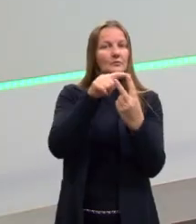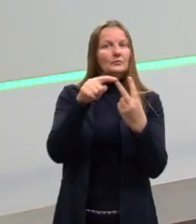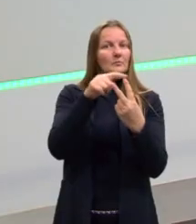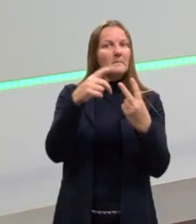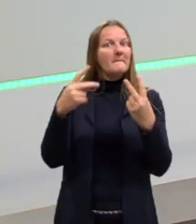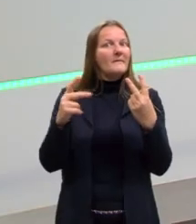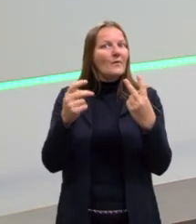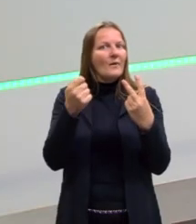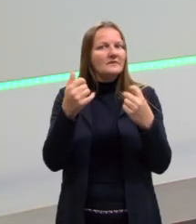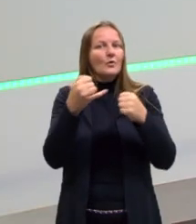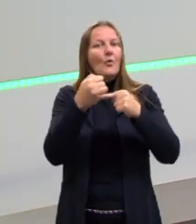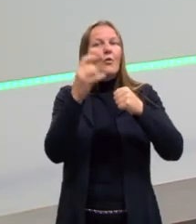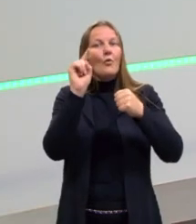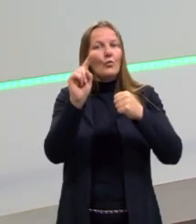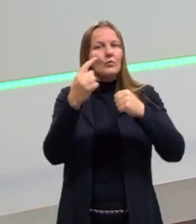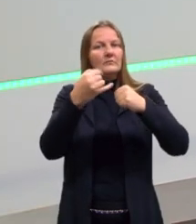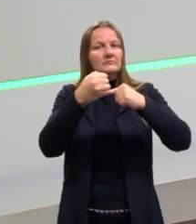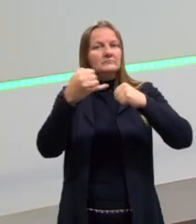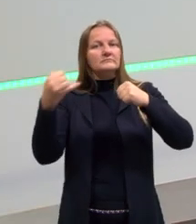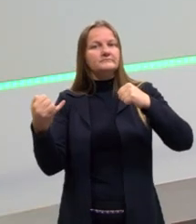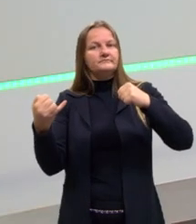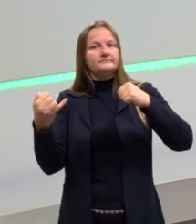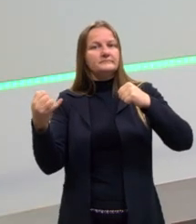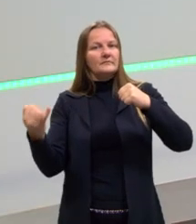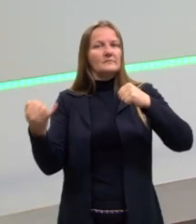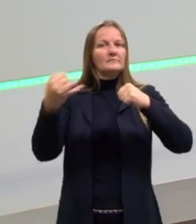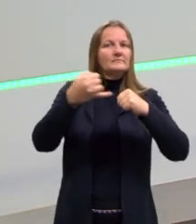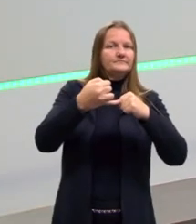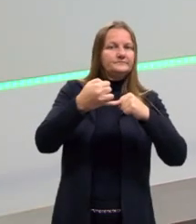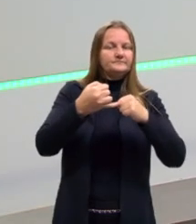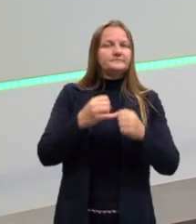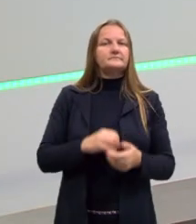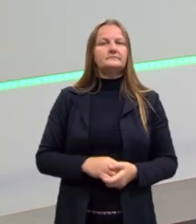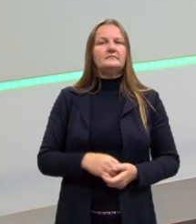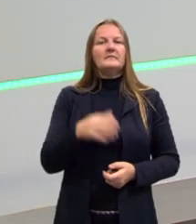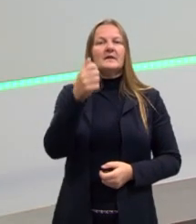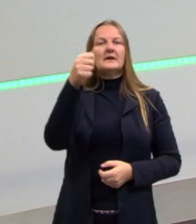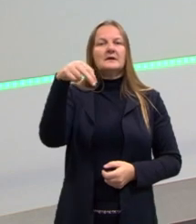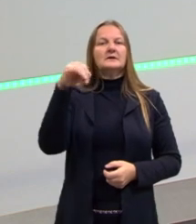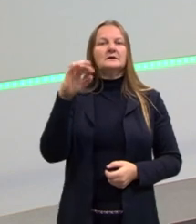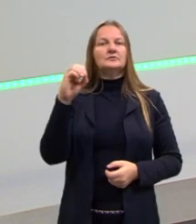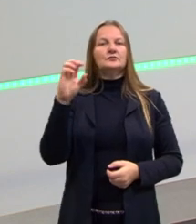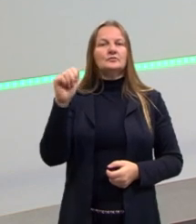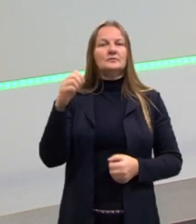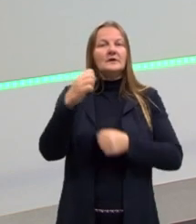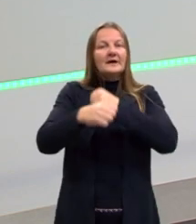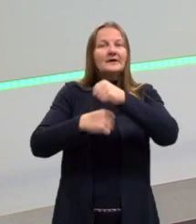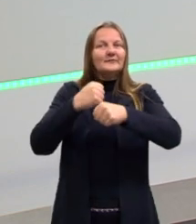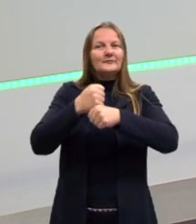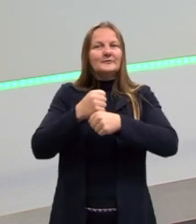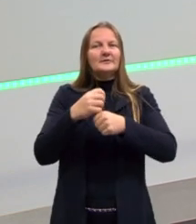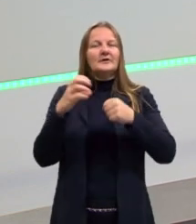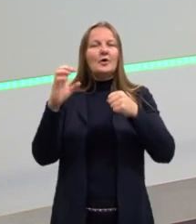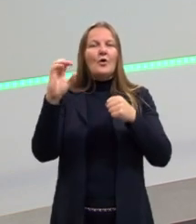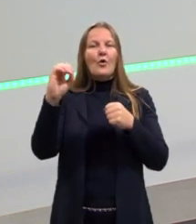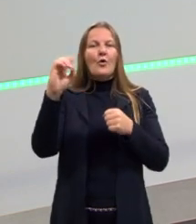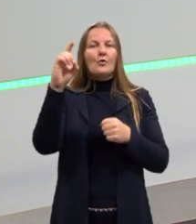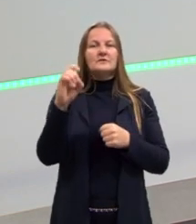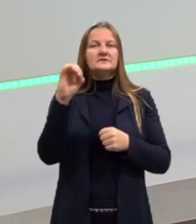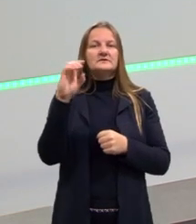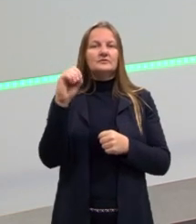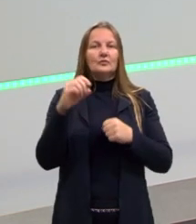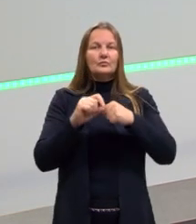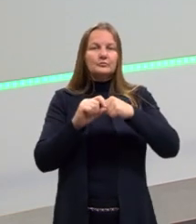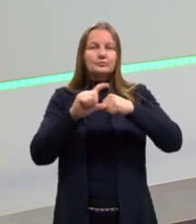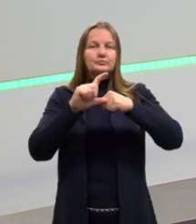pode se confundir com isso a gente sabe que o ano do também é com a letra A né então oxidou